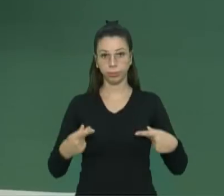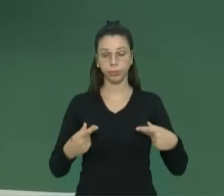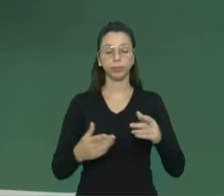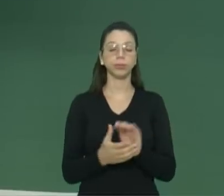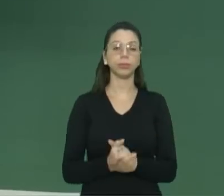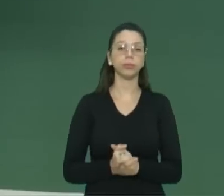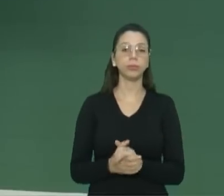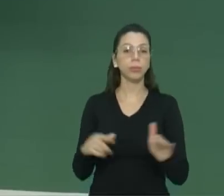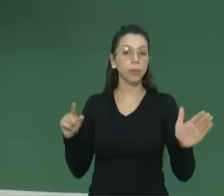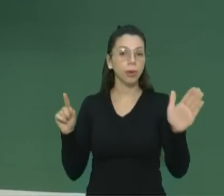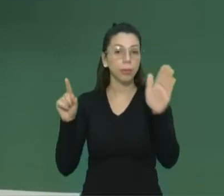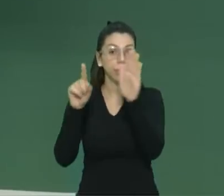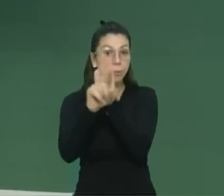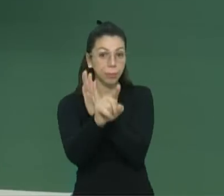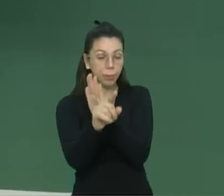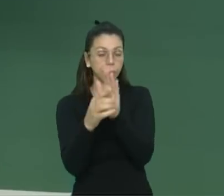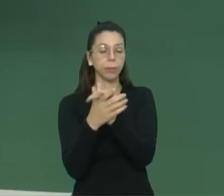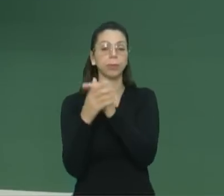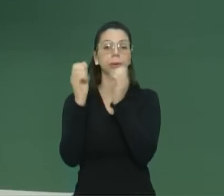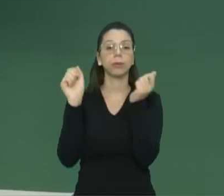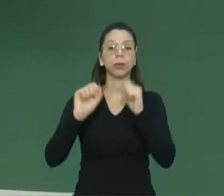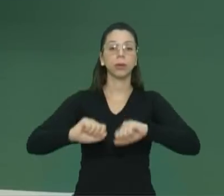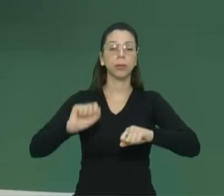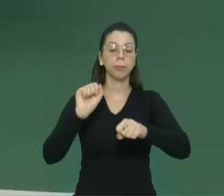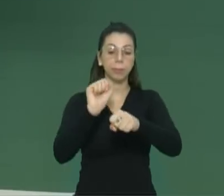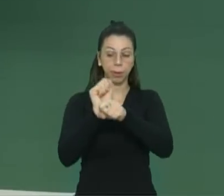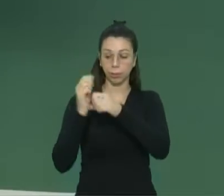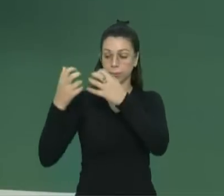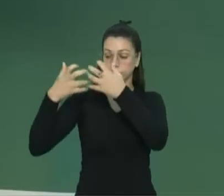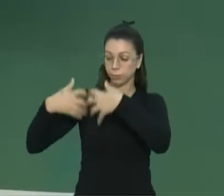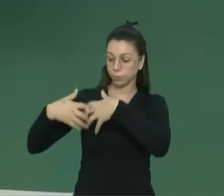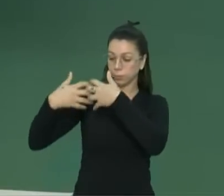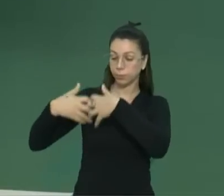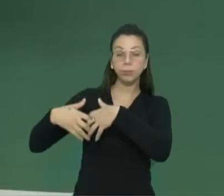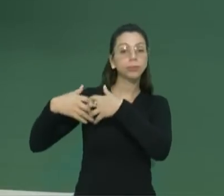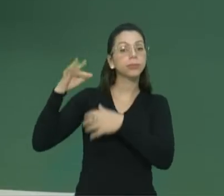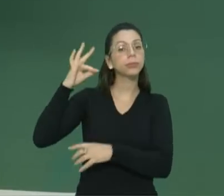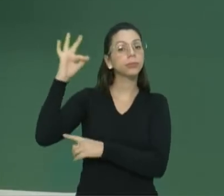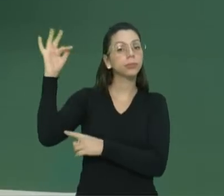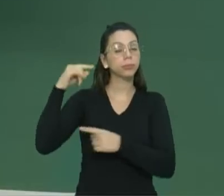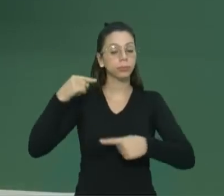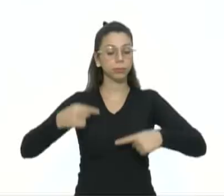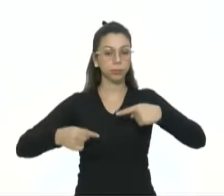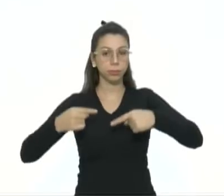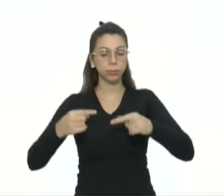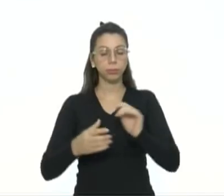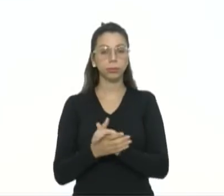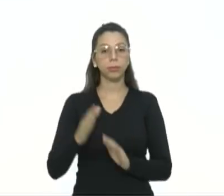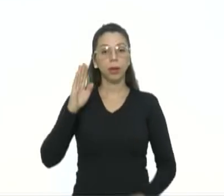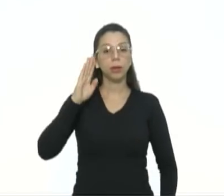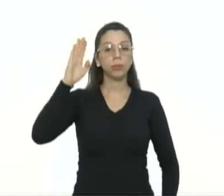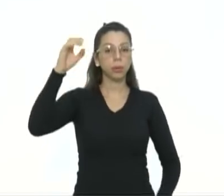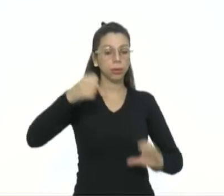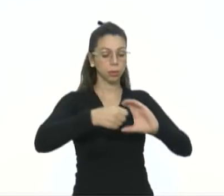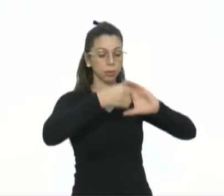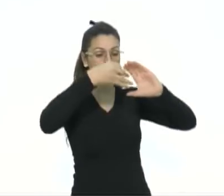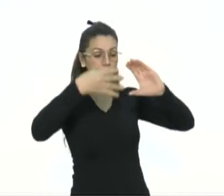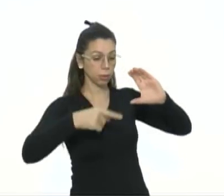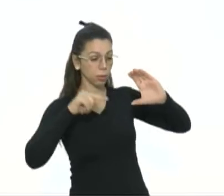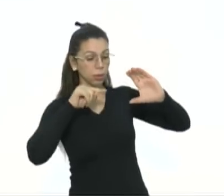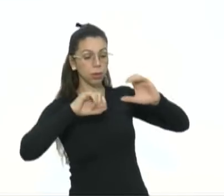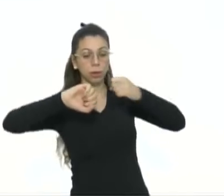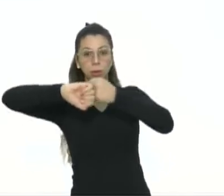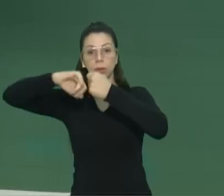aqui, para você parar um pouquinho e refletir sobre essas questões da filosofia política. quais são as principais características da